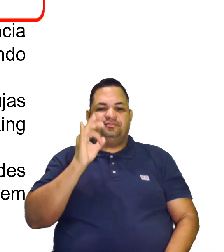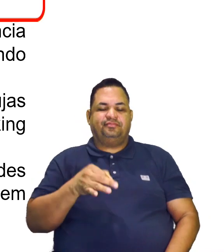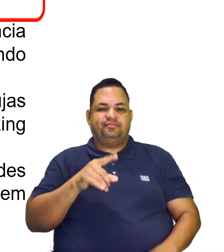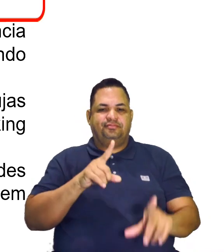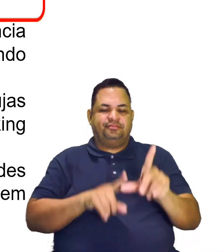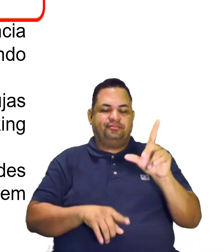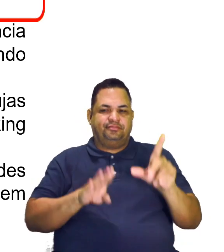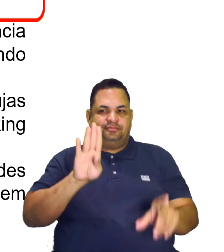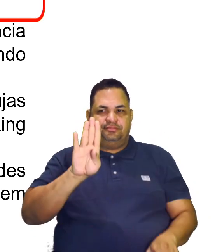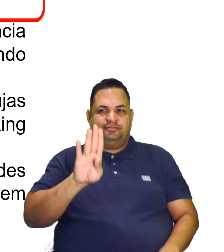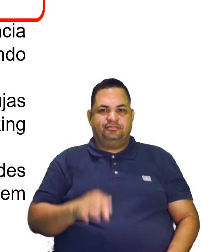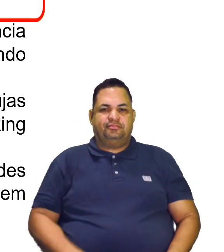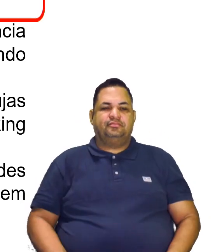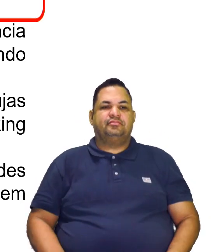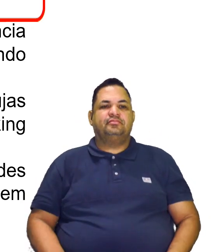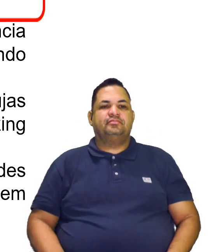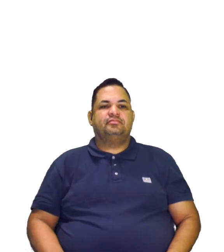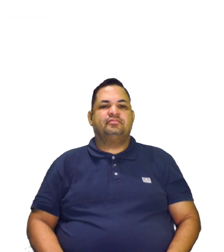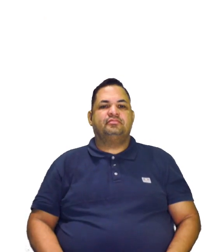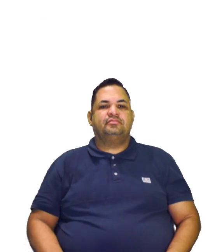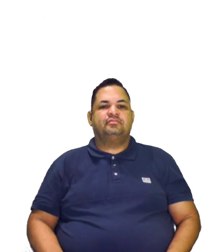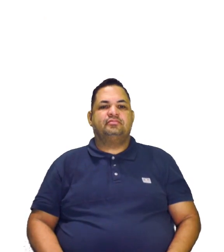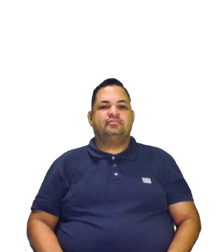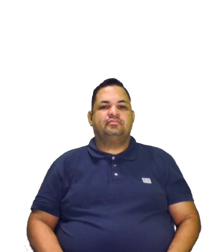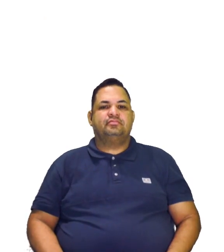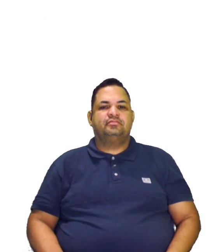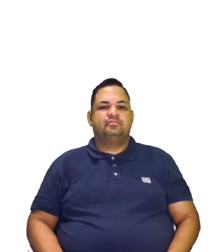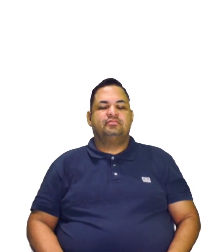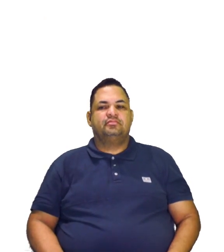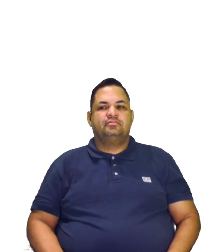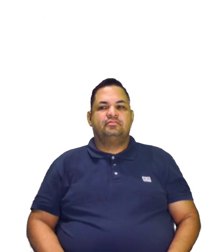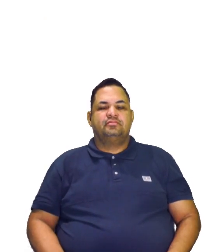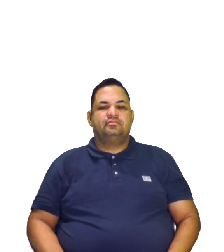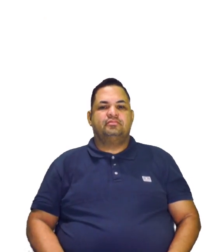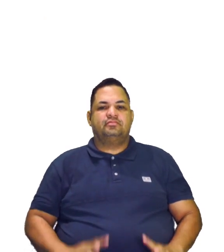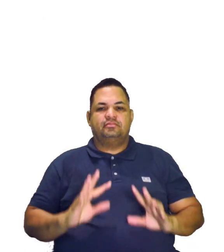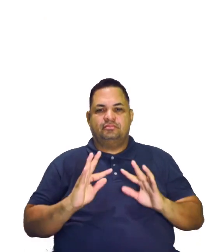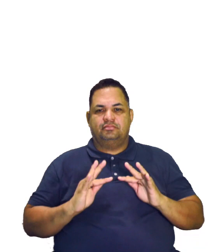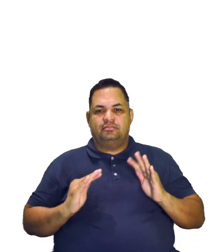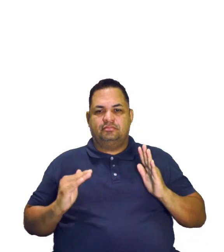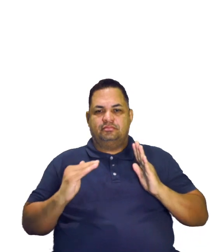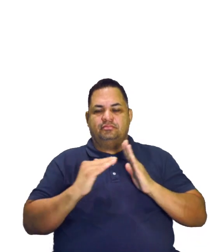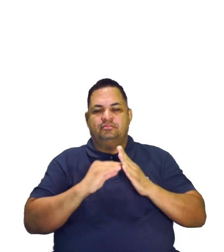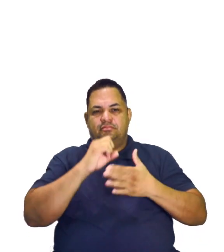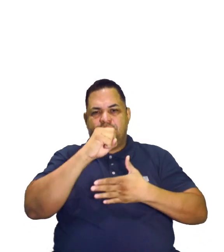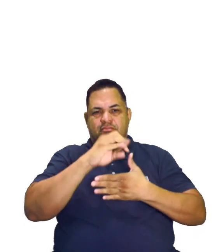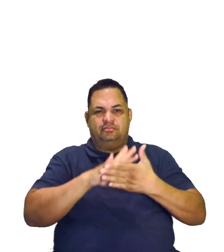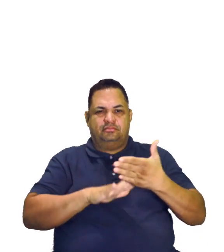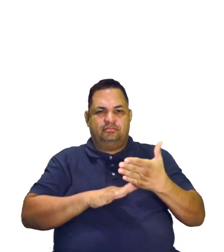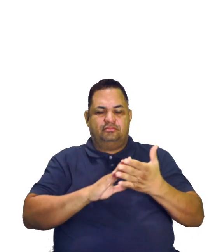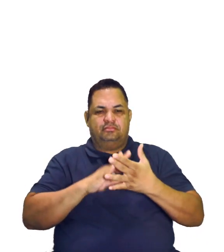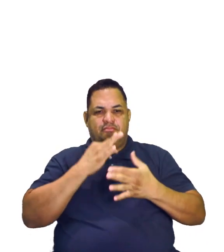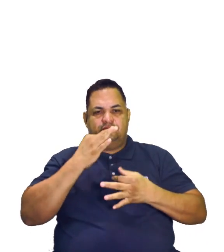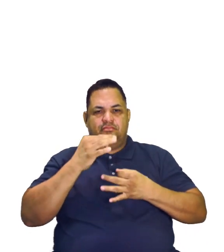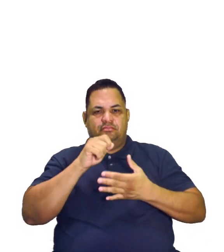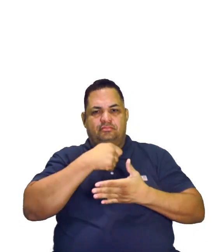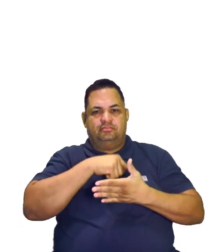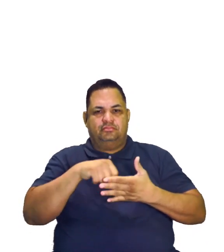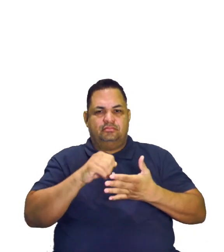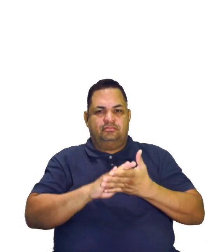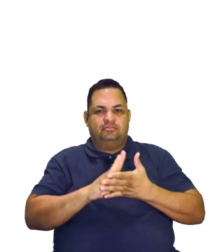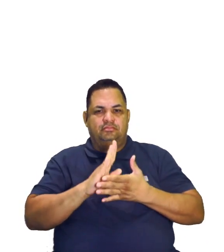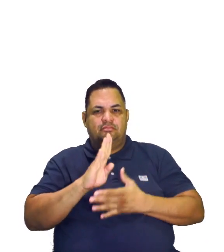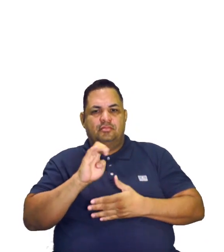a letra B. Muito bem, a última questão, discursiva. O